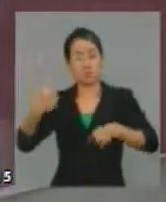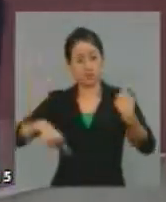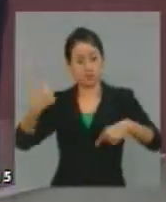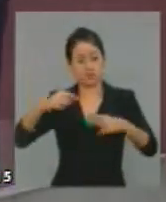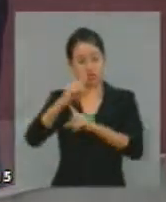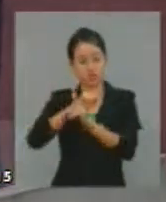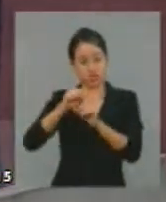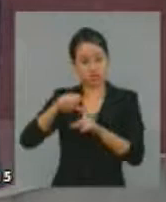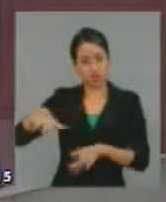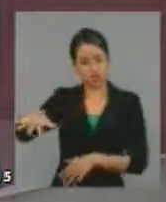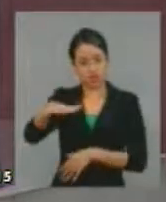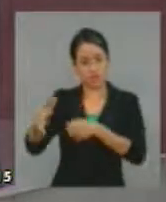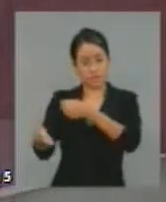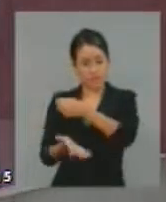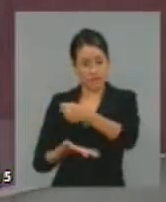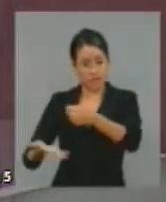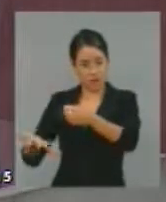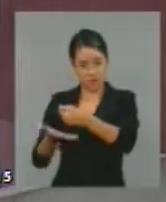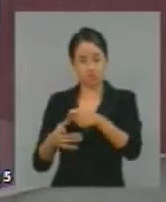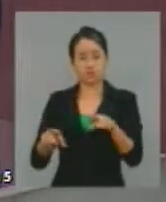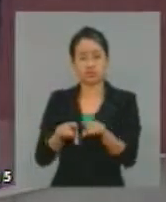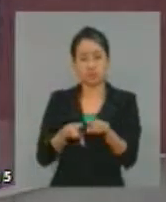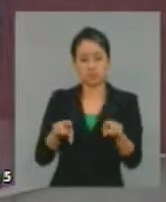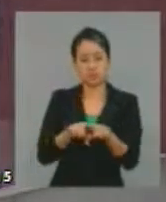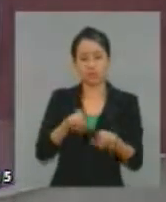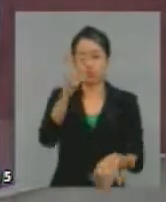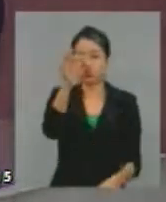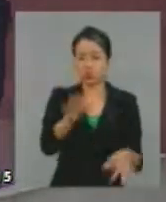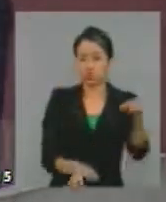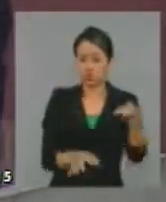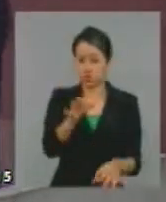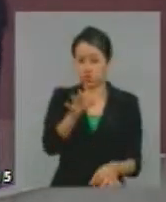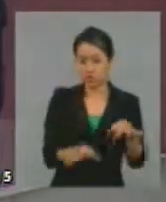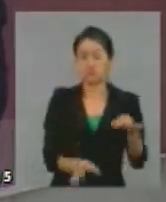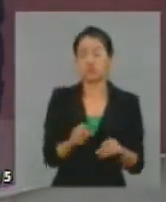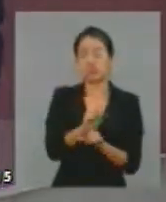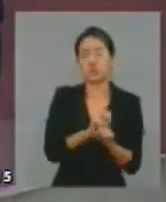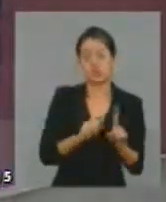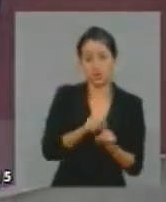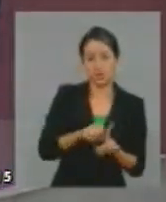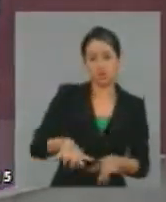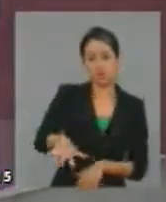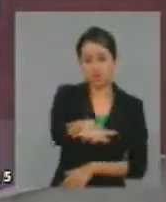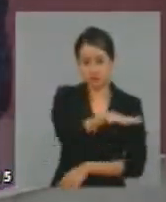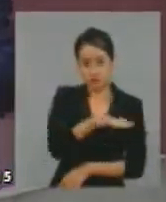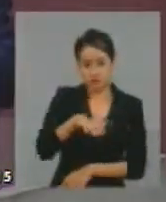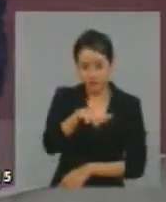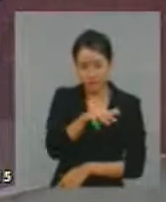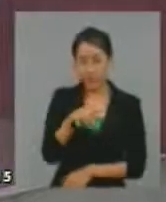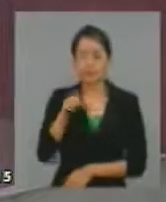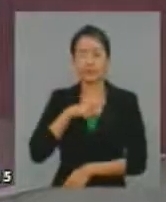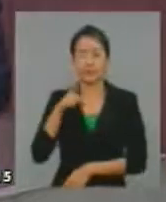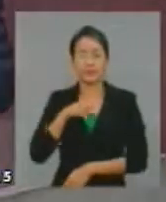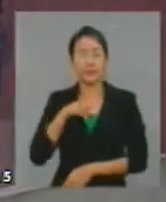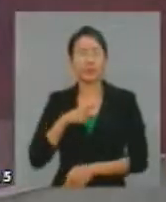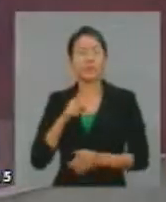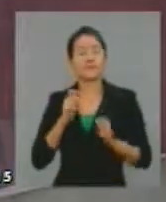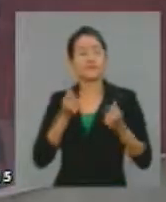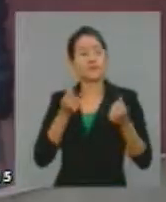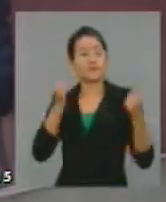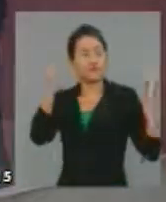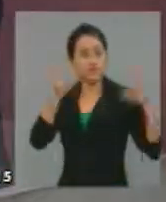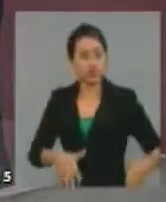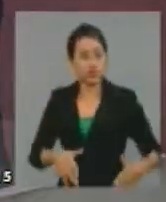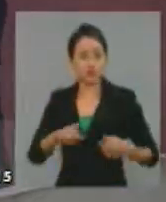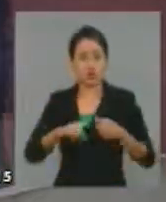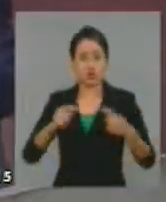sociais básicas, se a gestão da política social ela não tem linearidade, largo prazo, investimento,